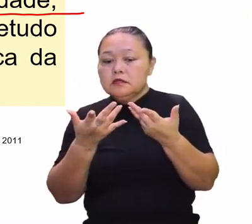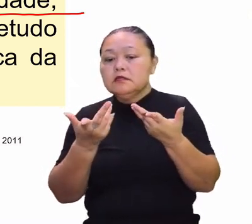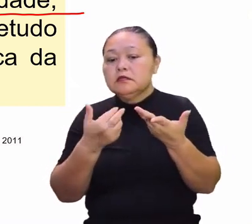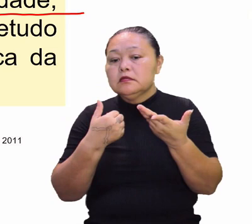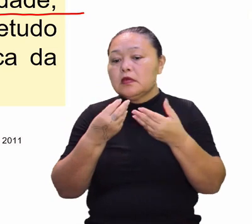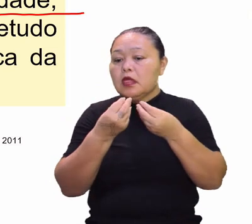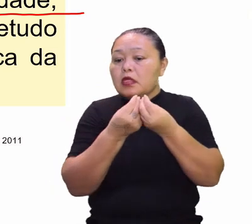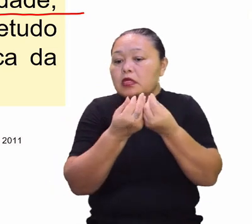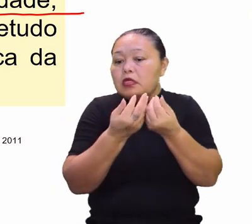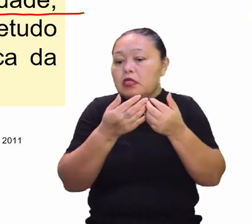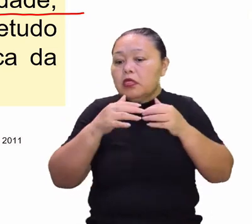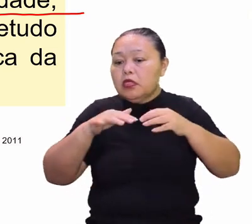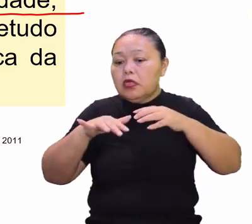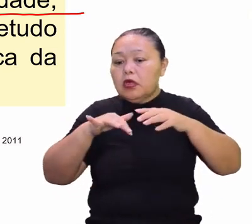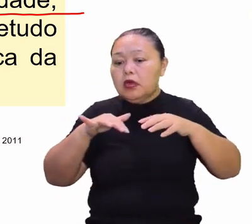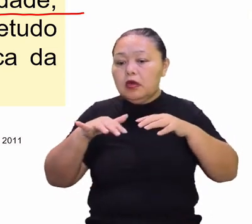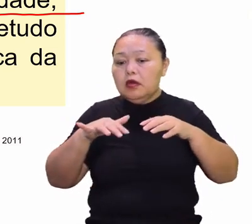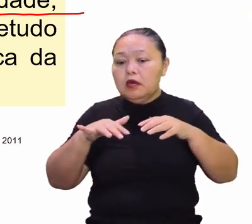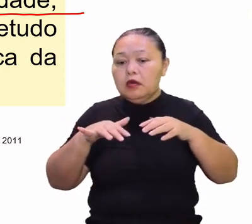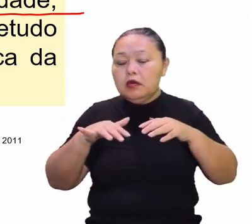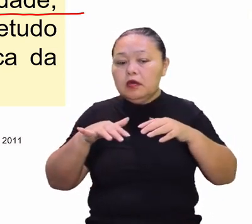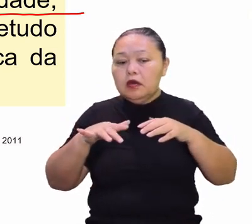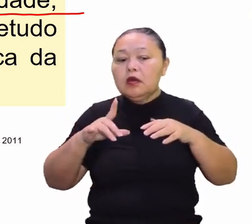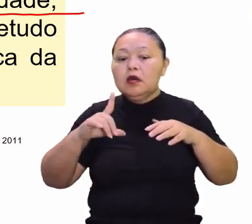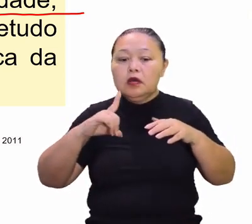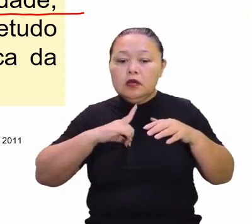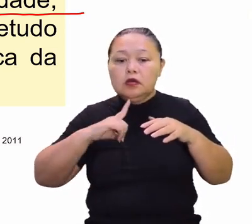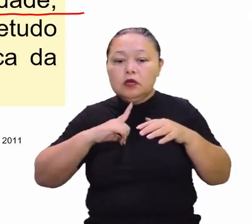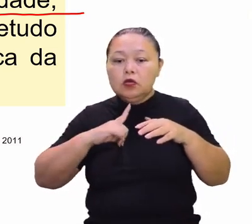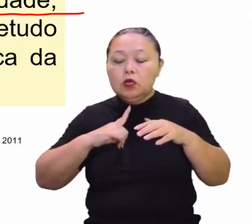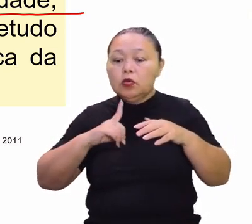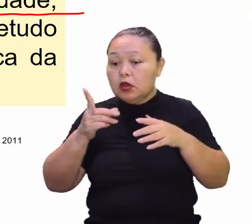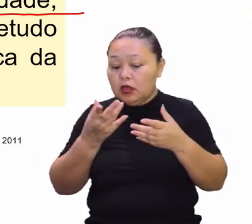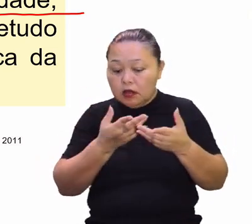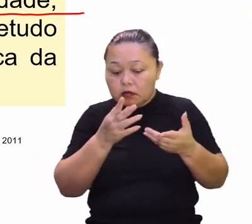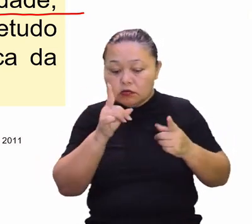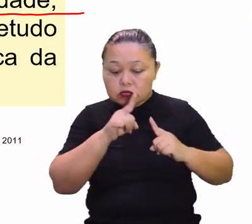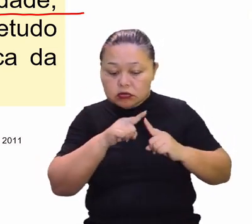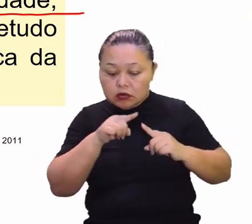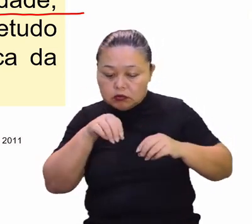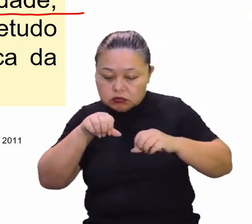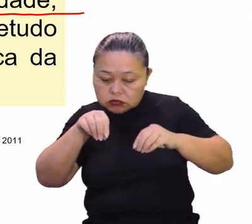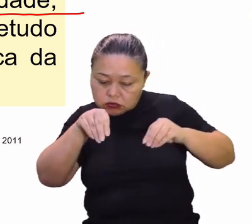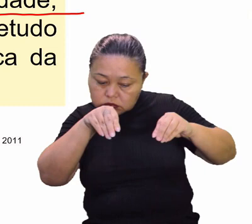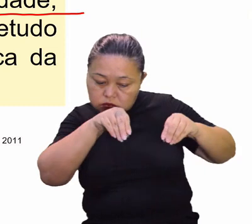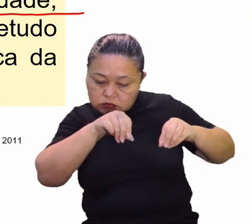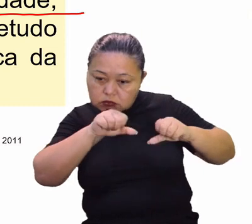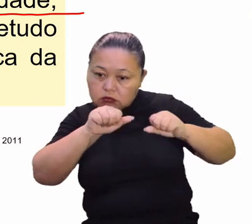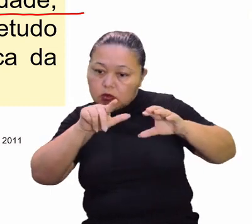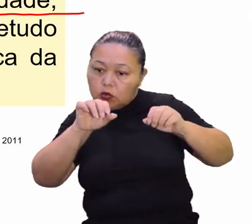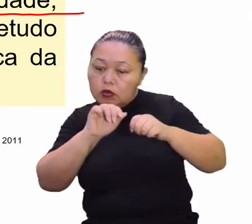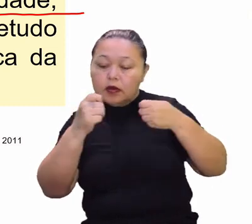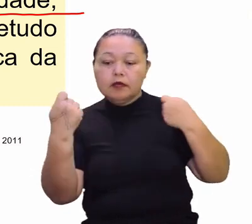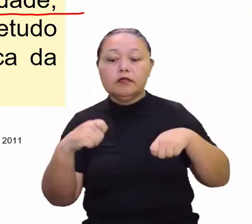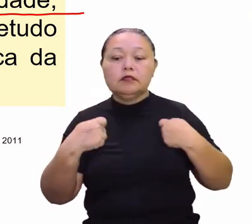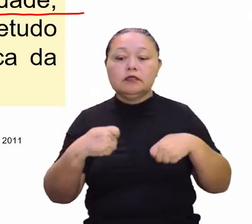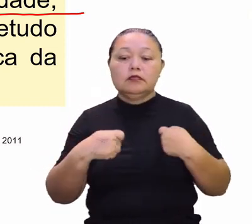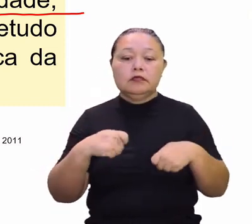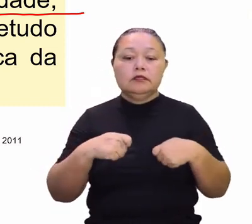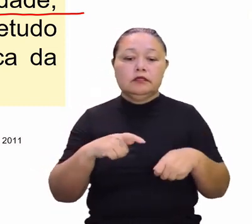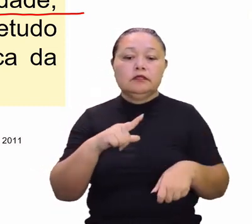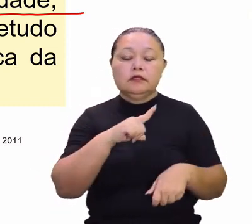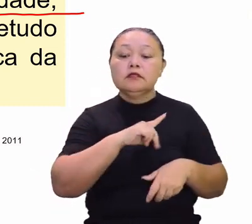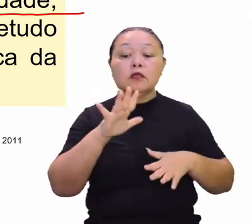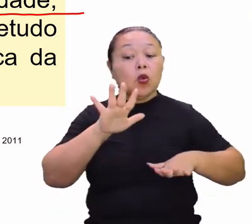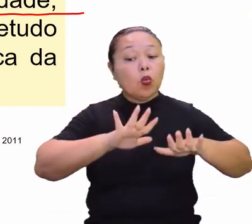ser erodido, ou seja, numa área que tem esse tipo de solo, ele precisa que